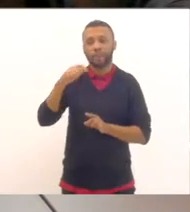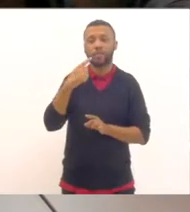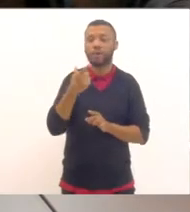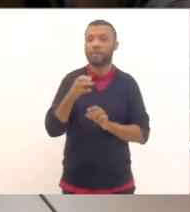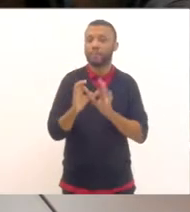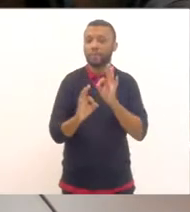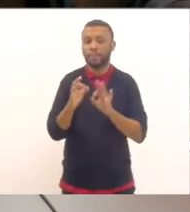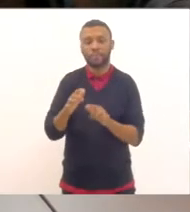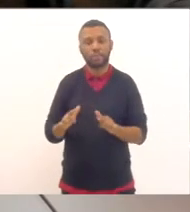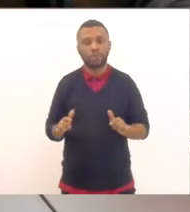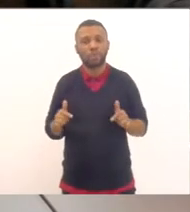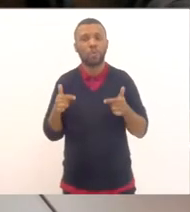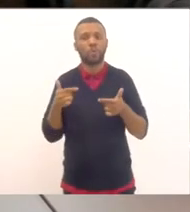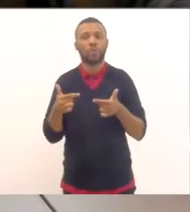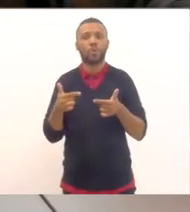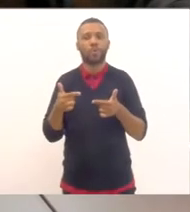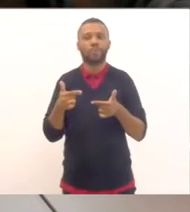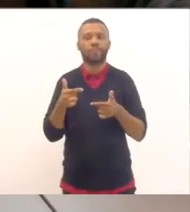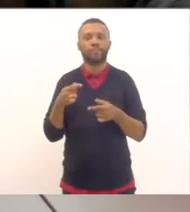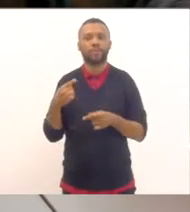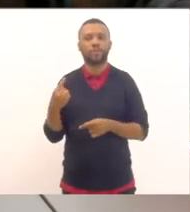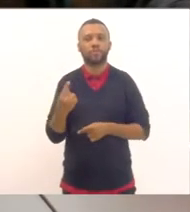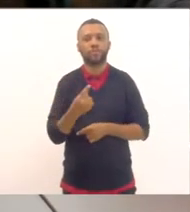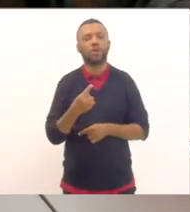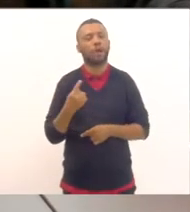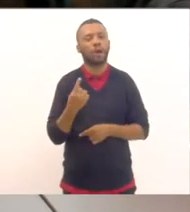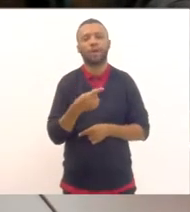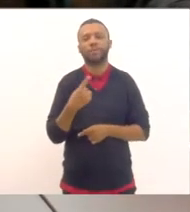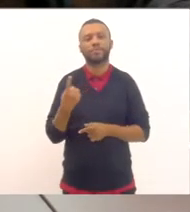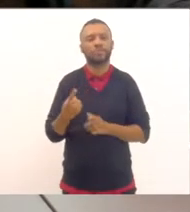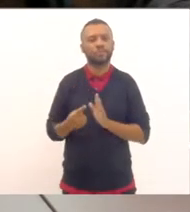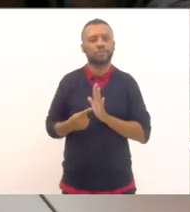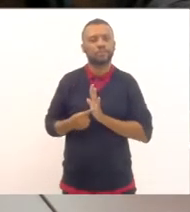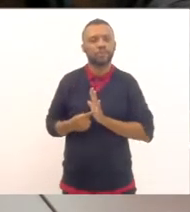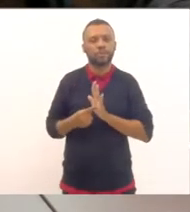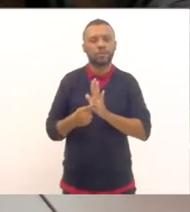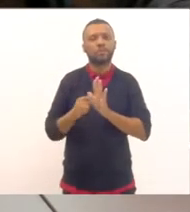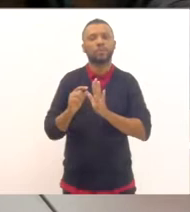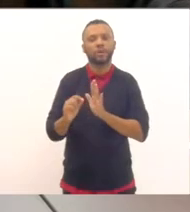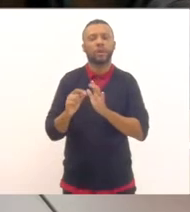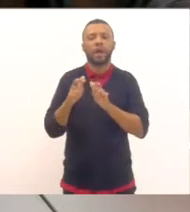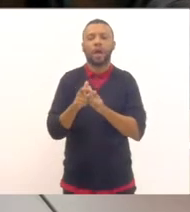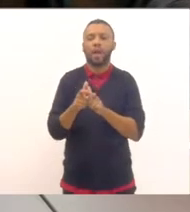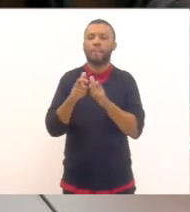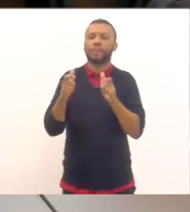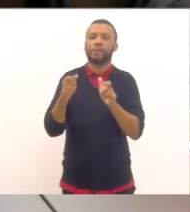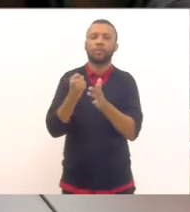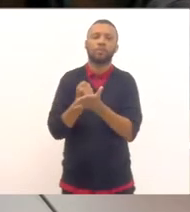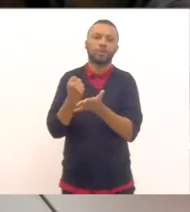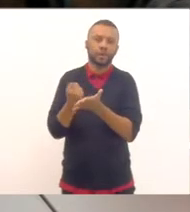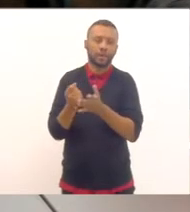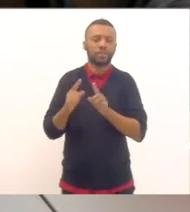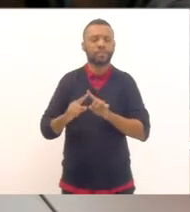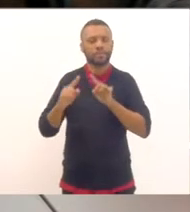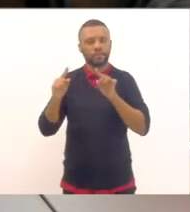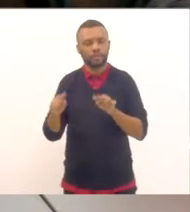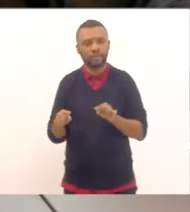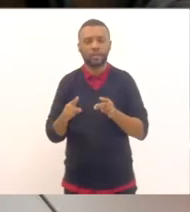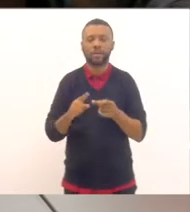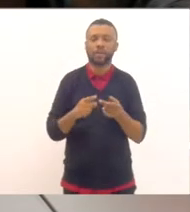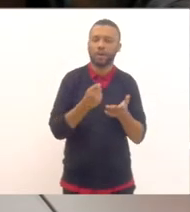fazer a mobilização porque nós fizemos uma expansão nós daqui nas equipes então contratação de pessoas e